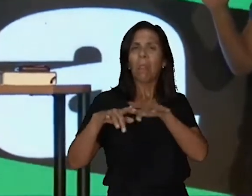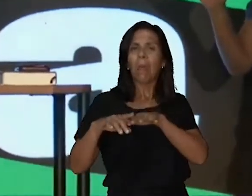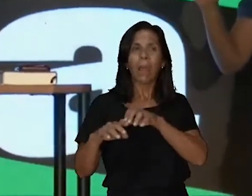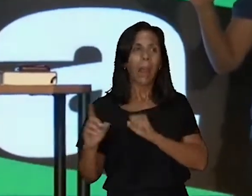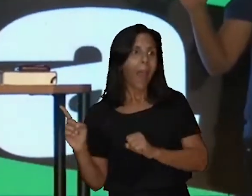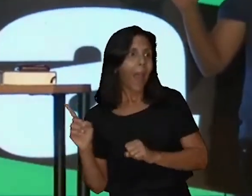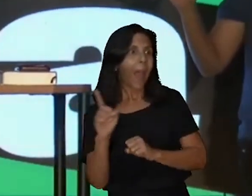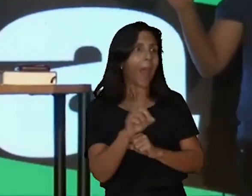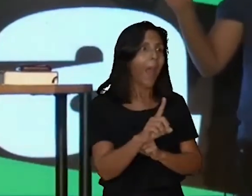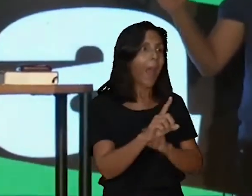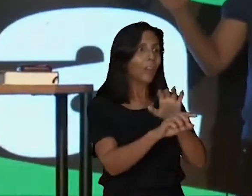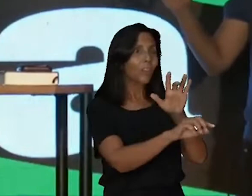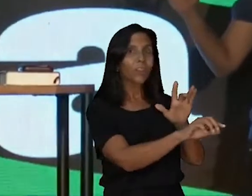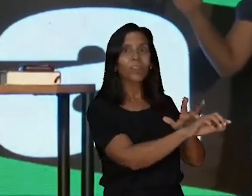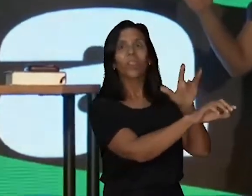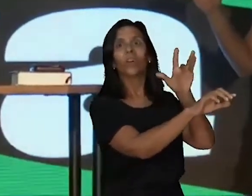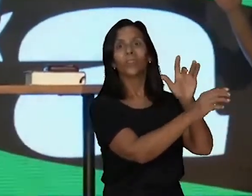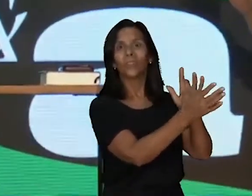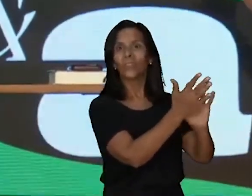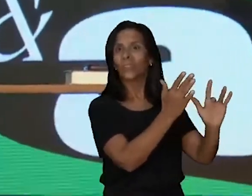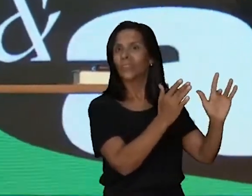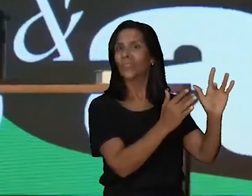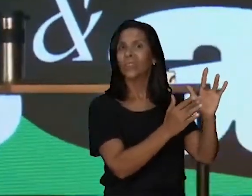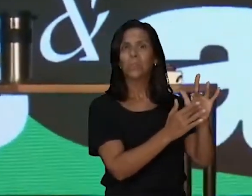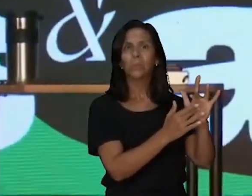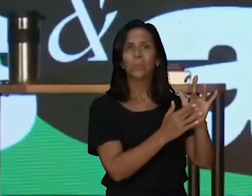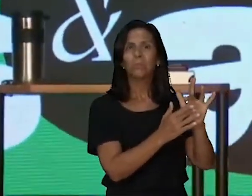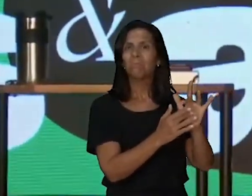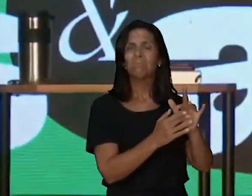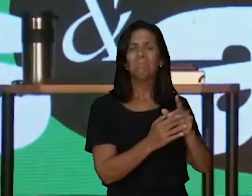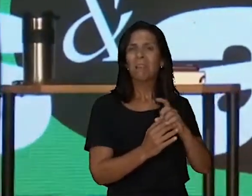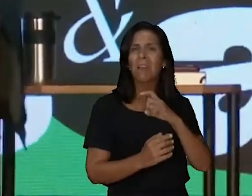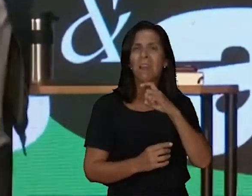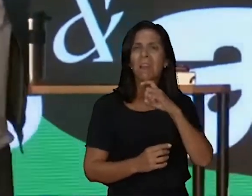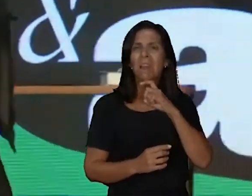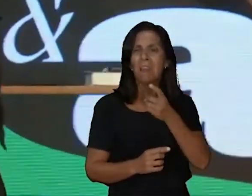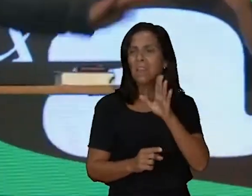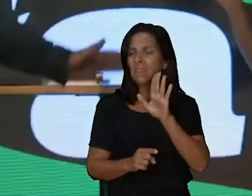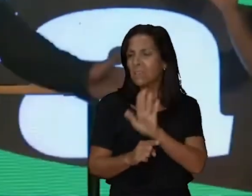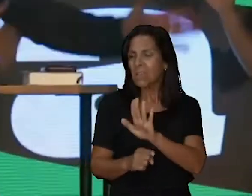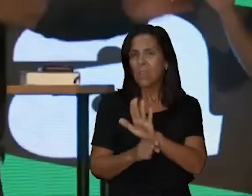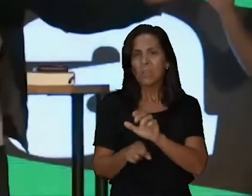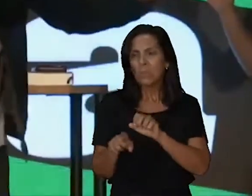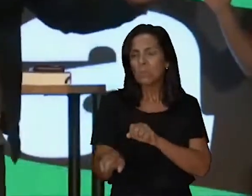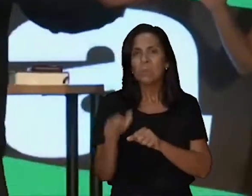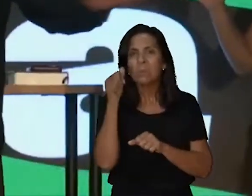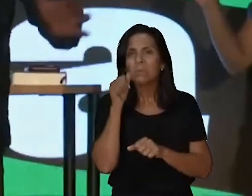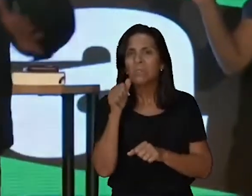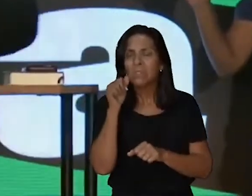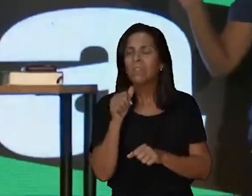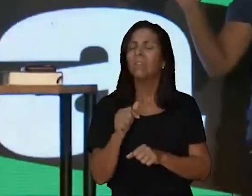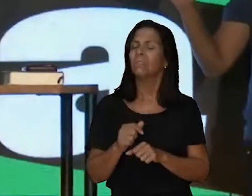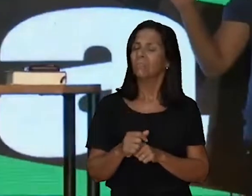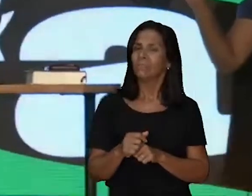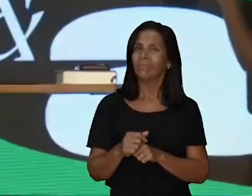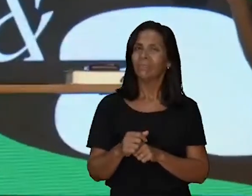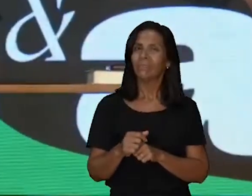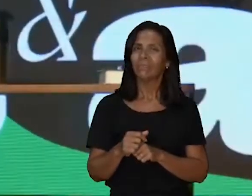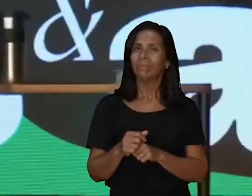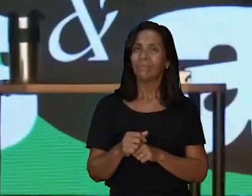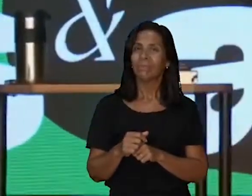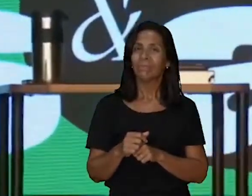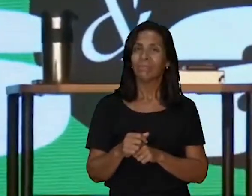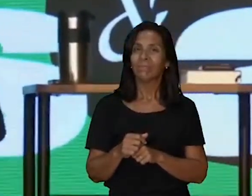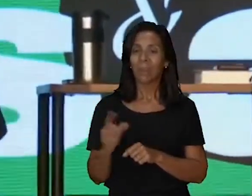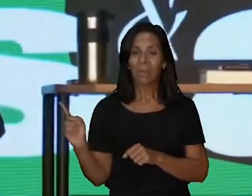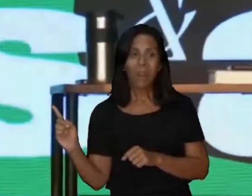imediatamente curada. Ninguém estendeu as mãos sobre ela. Ninguém disse para ela, vai e faz. Ela